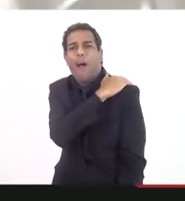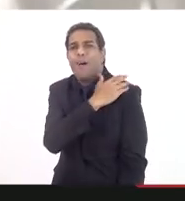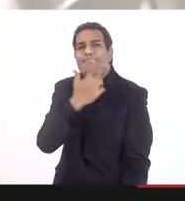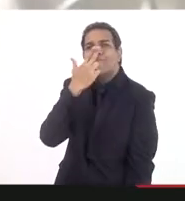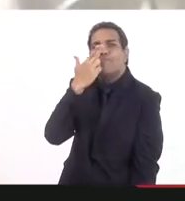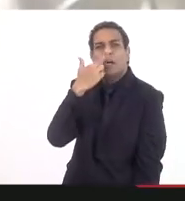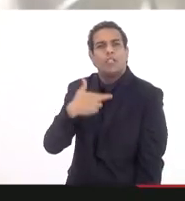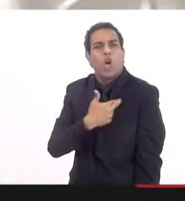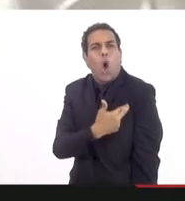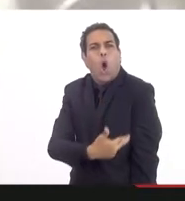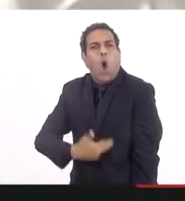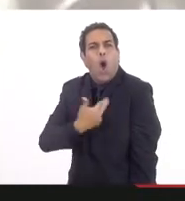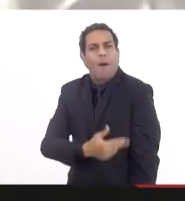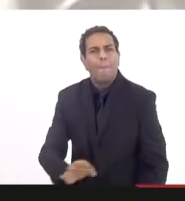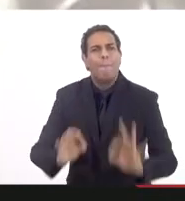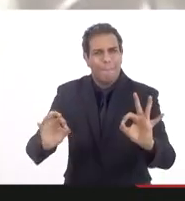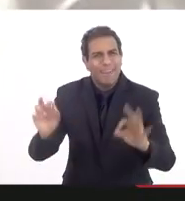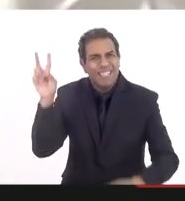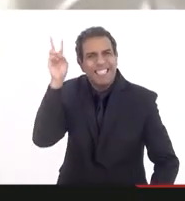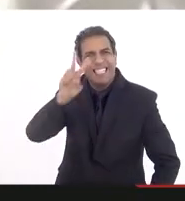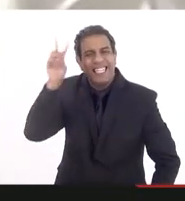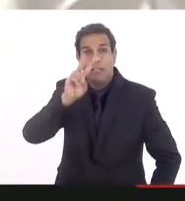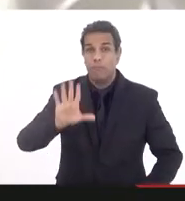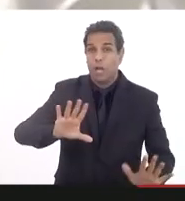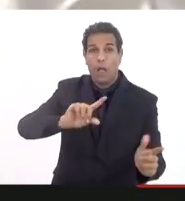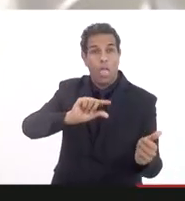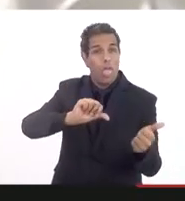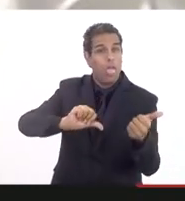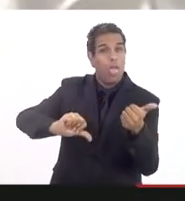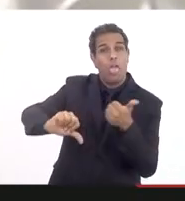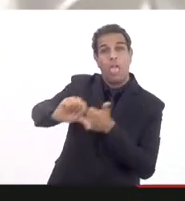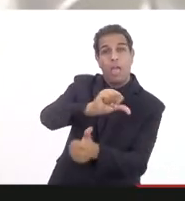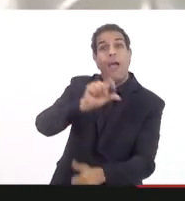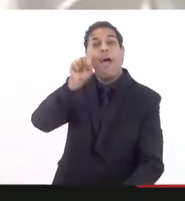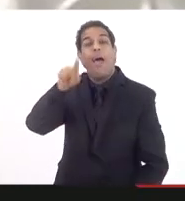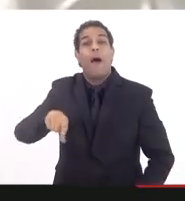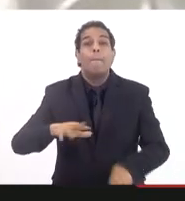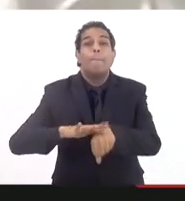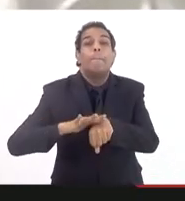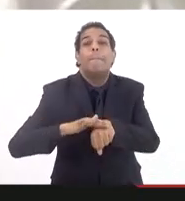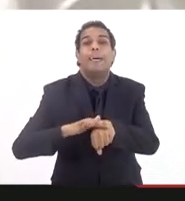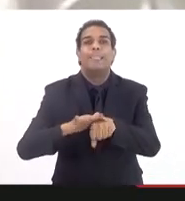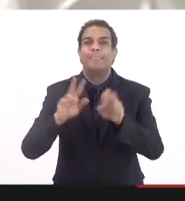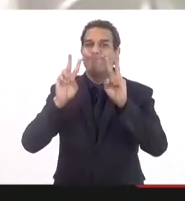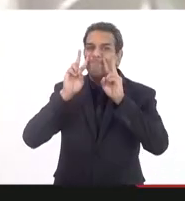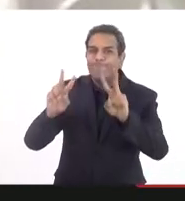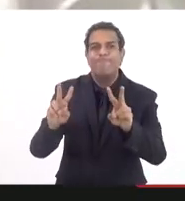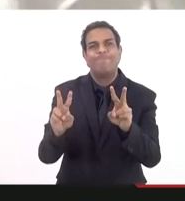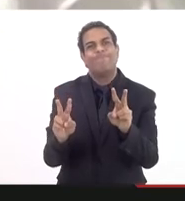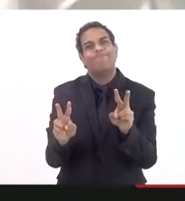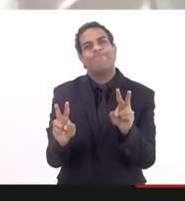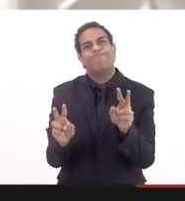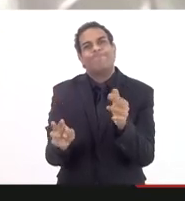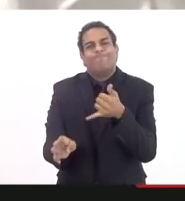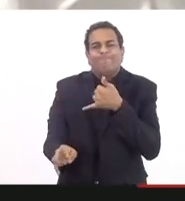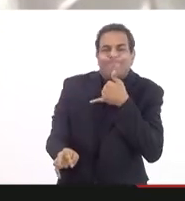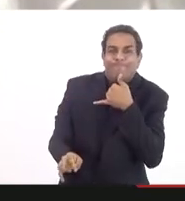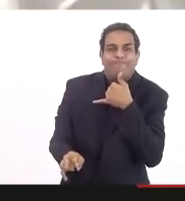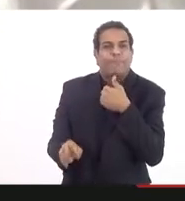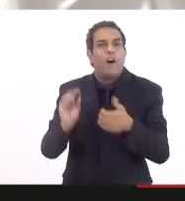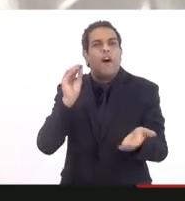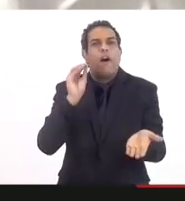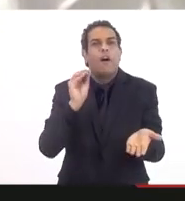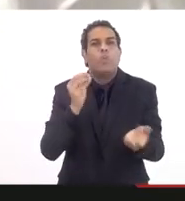dos poetas. Mas, na verdade, o que nós temos hoje é uma doença que se traduz, né, com a falta da